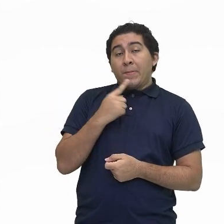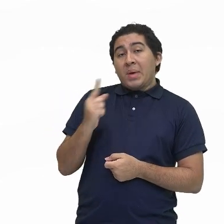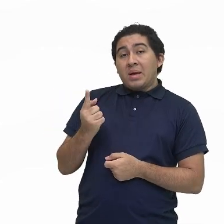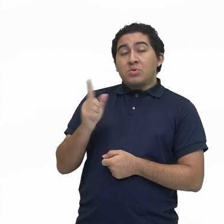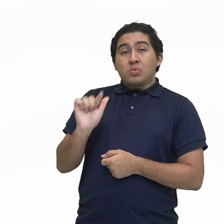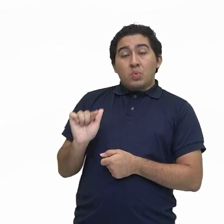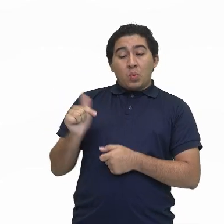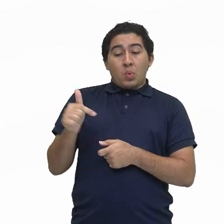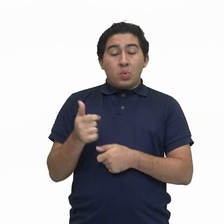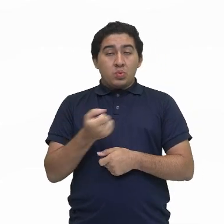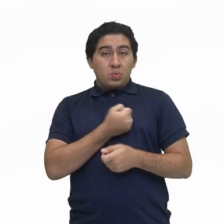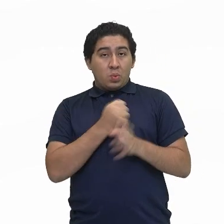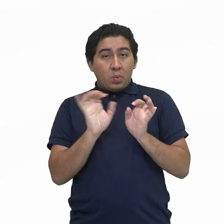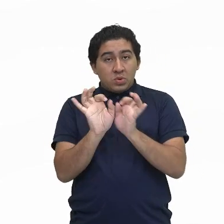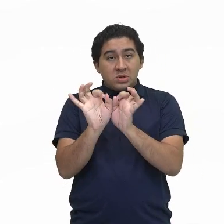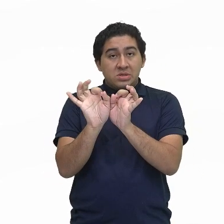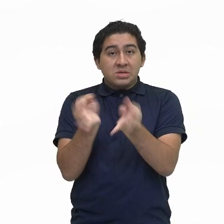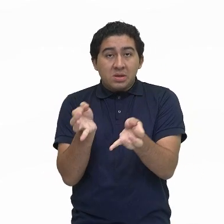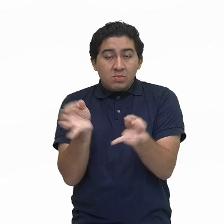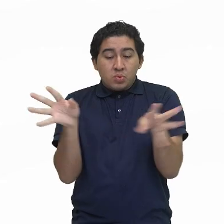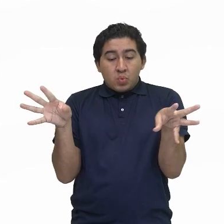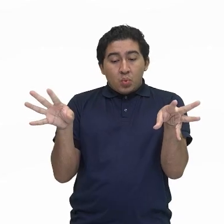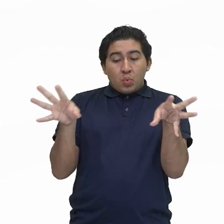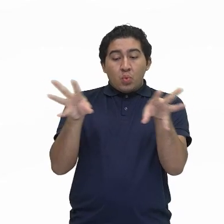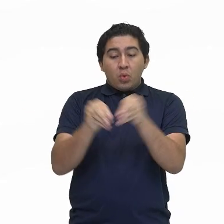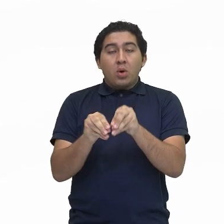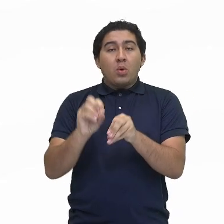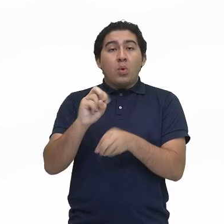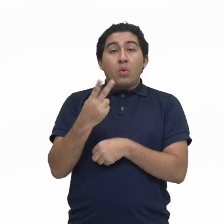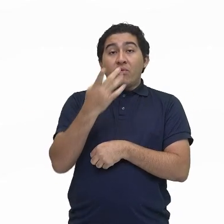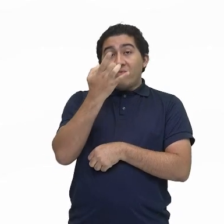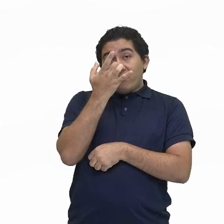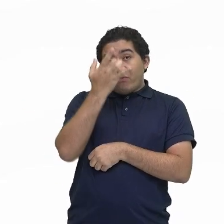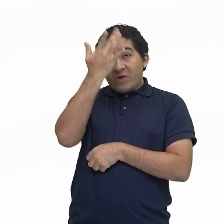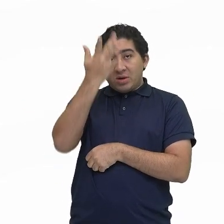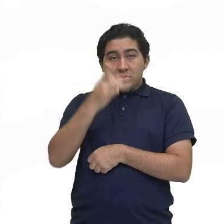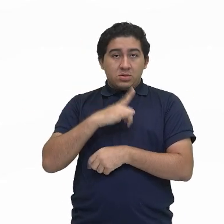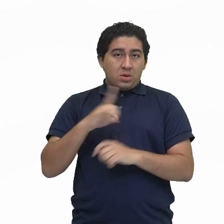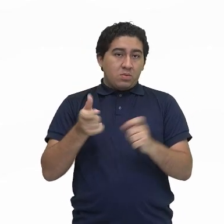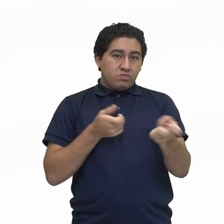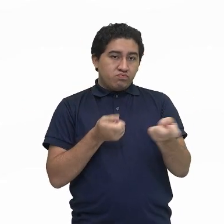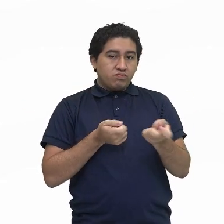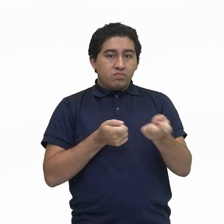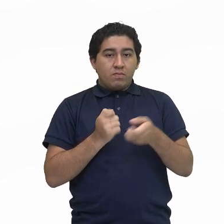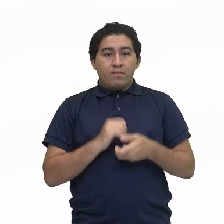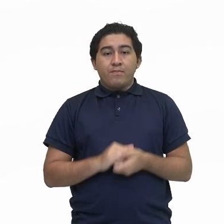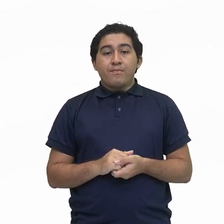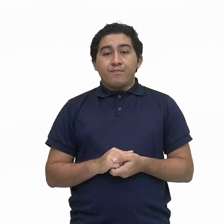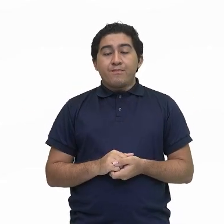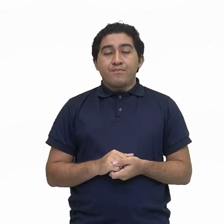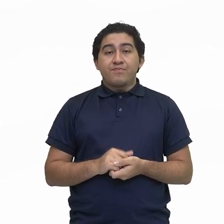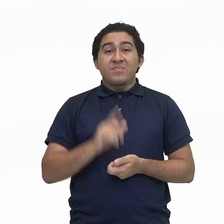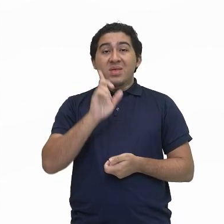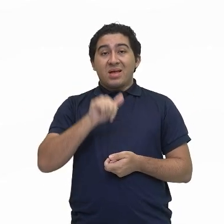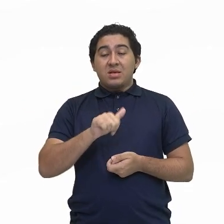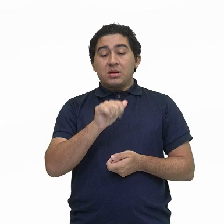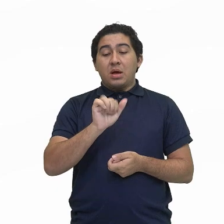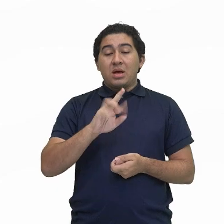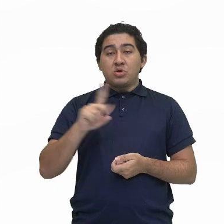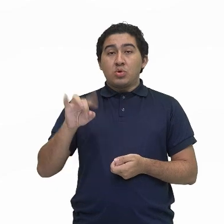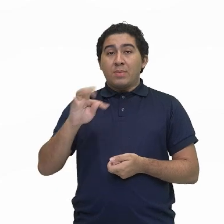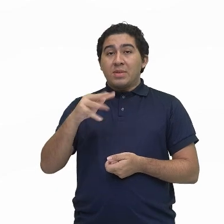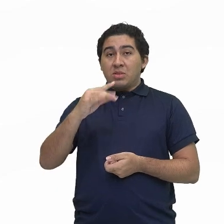valor mais simples ou mais fácil de ser manipulado. O arredondamento é